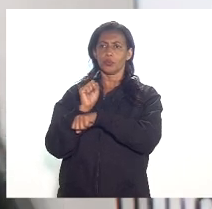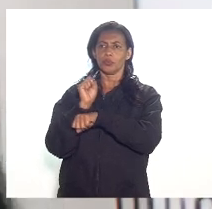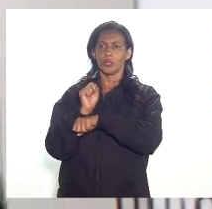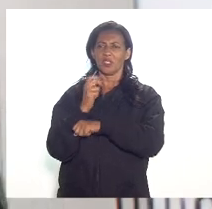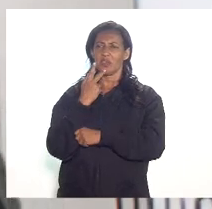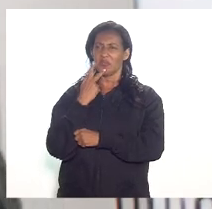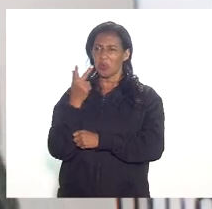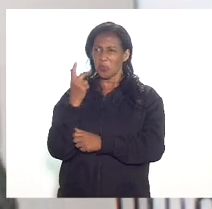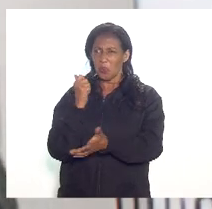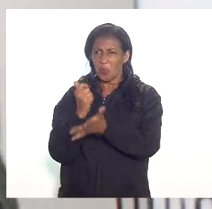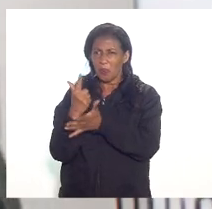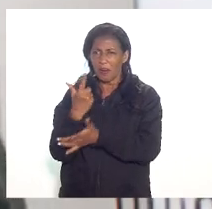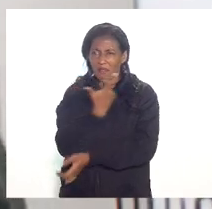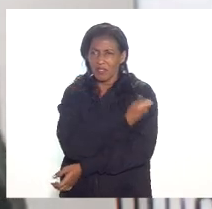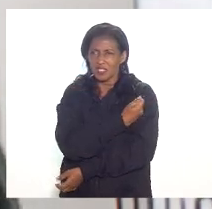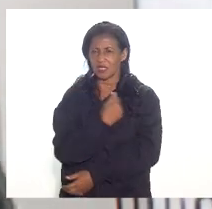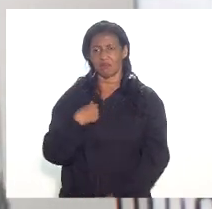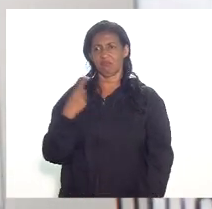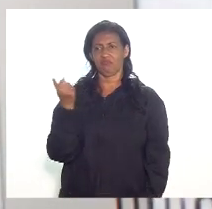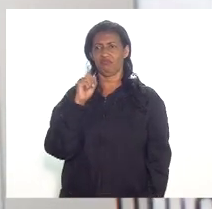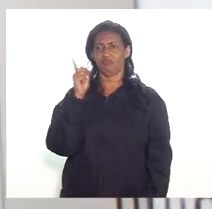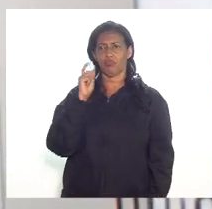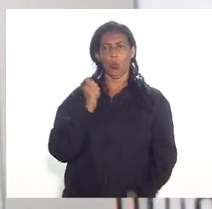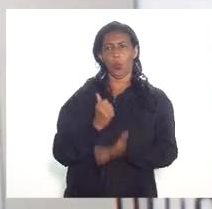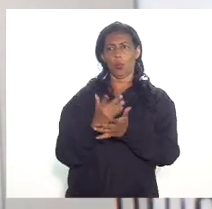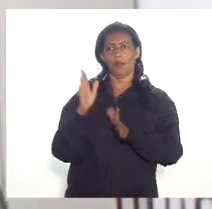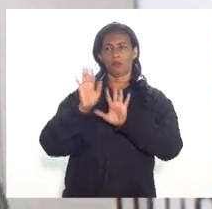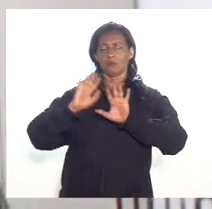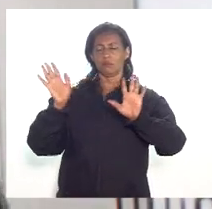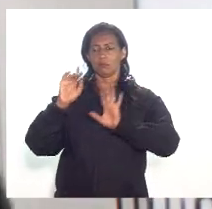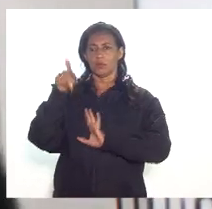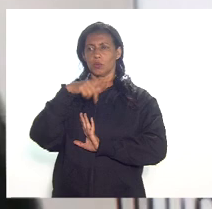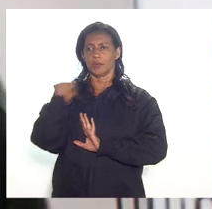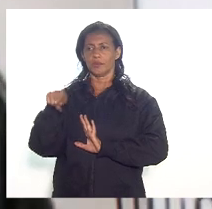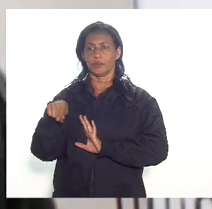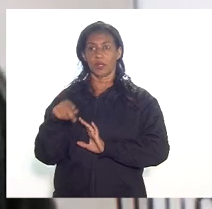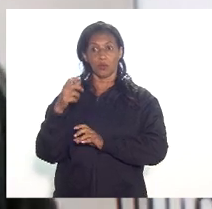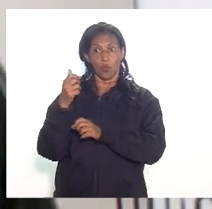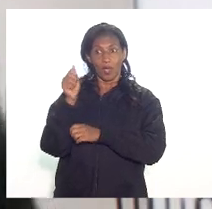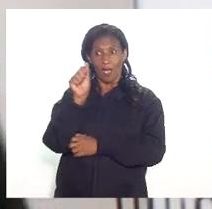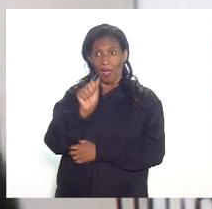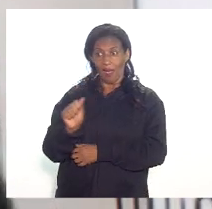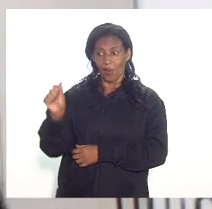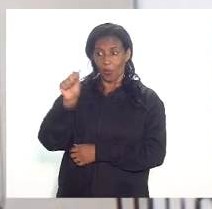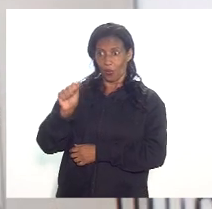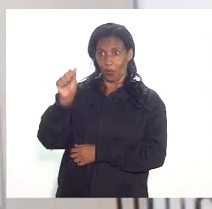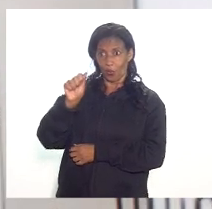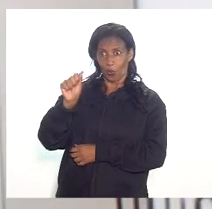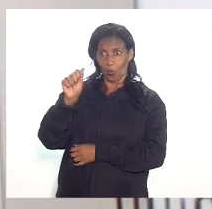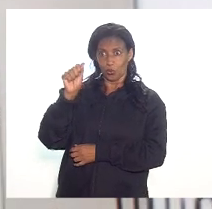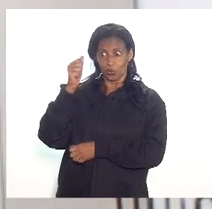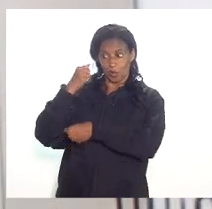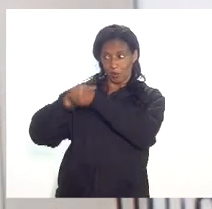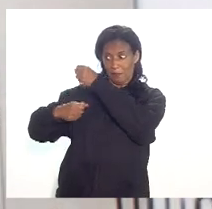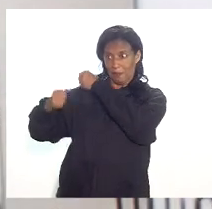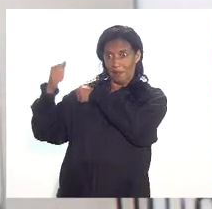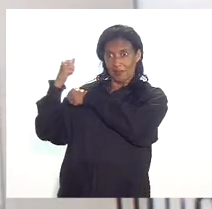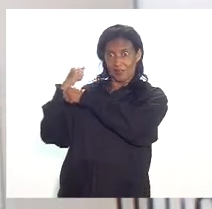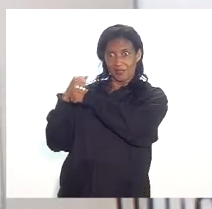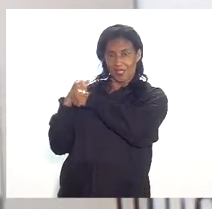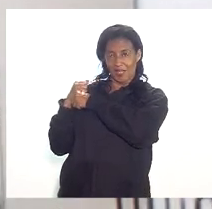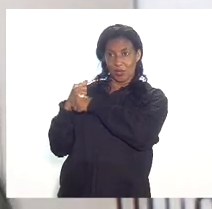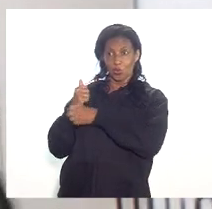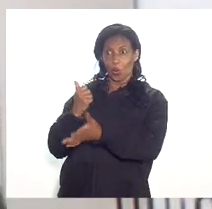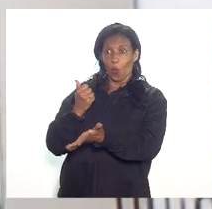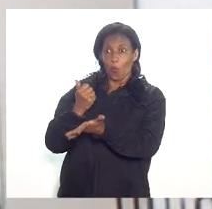que não queria comprar vacina não só foi comprar isso foi em agosto do ano passado Bolsonaro só foi comprar vacina em janeiro desse ano